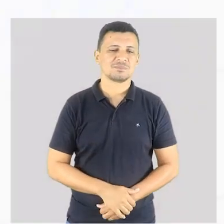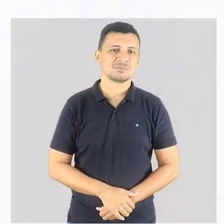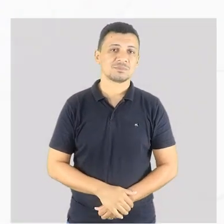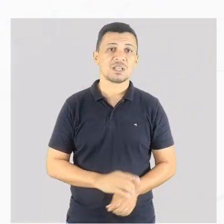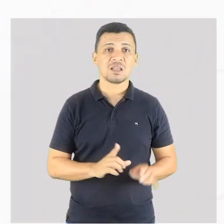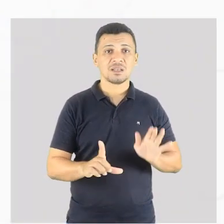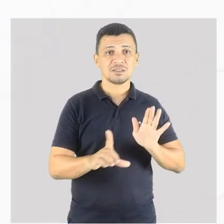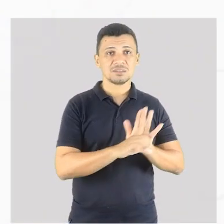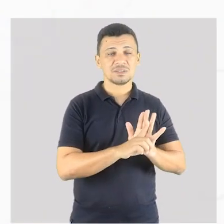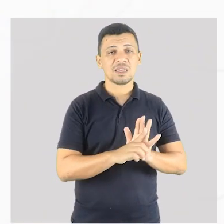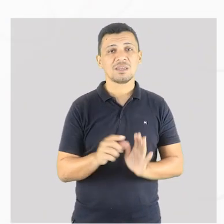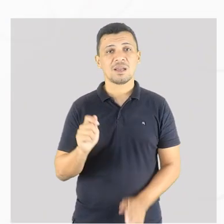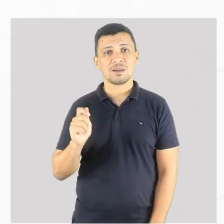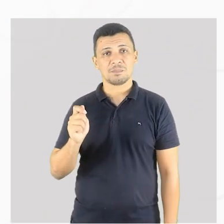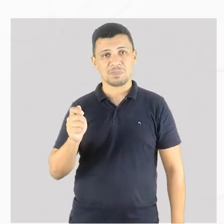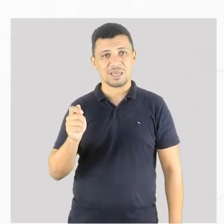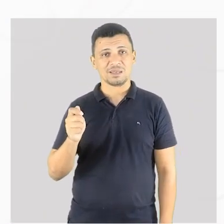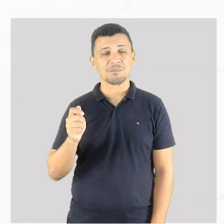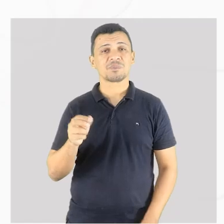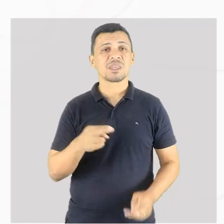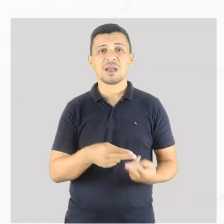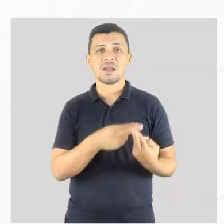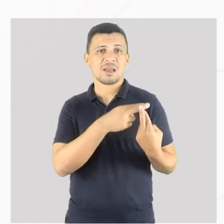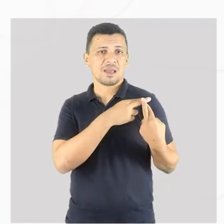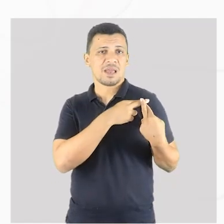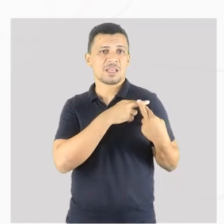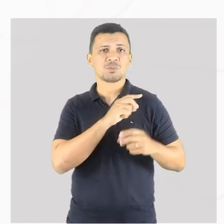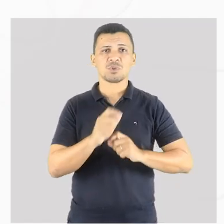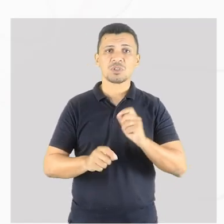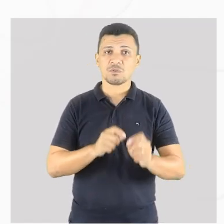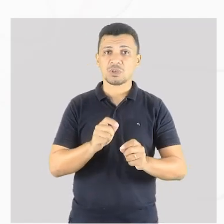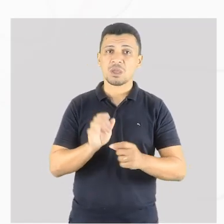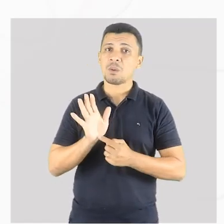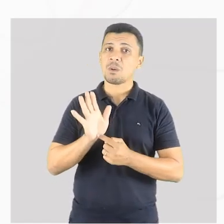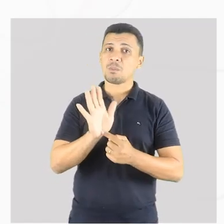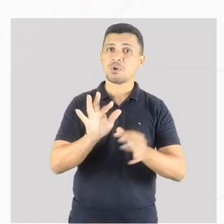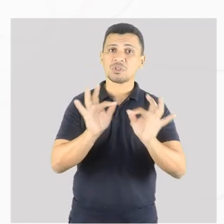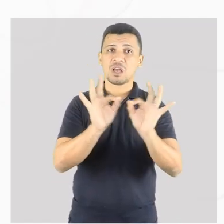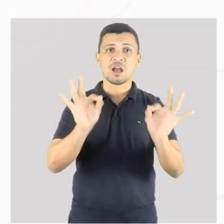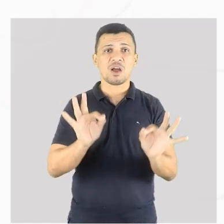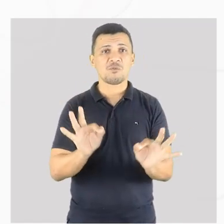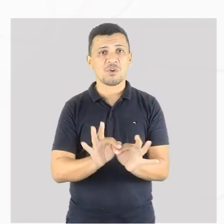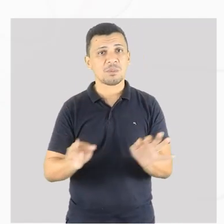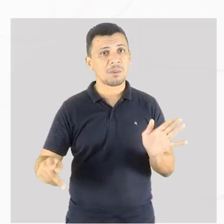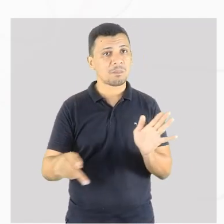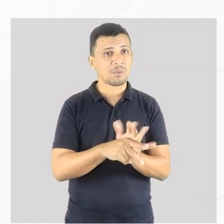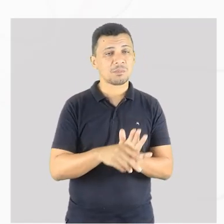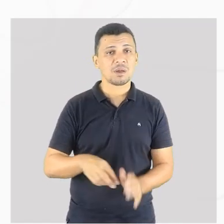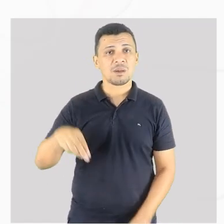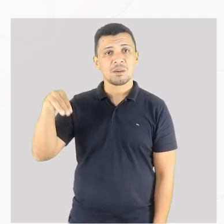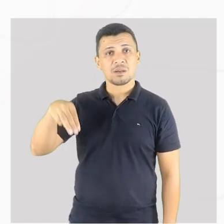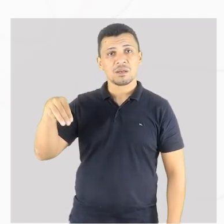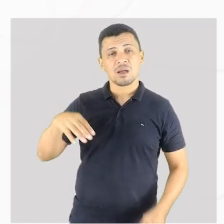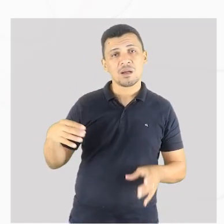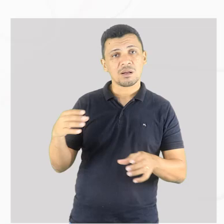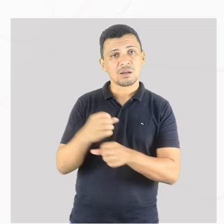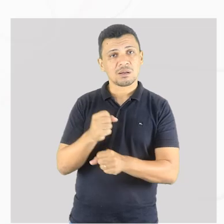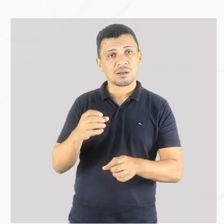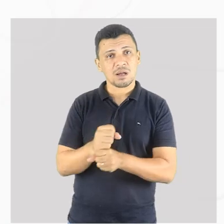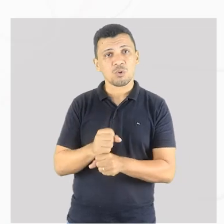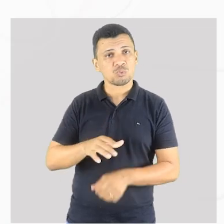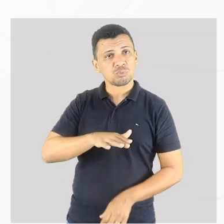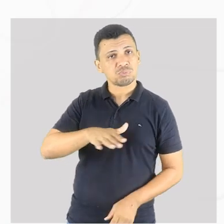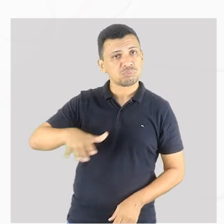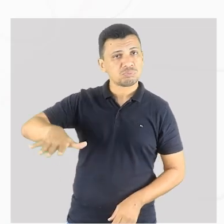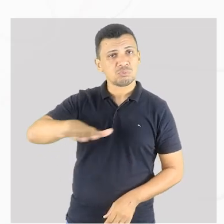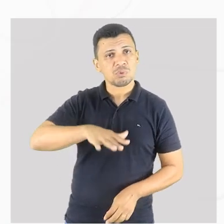Então, a lei de Ampère é responsável por nos dar a expressão matemática para o cálculo do campo magnético gerado por um